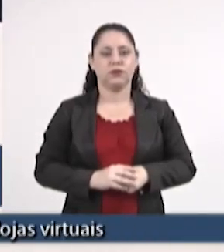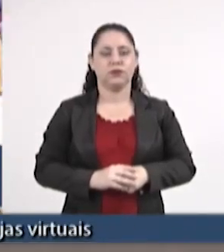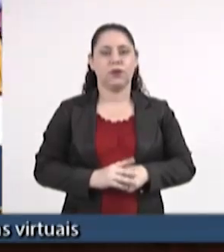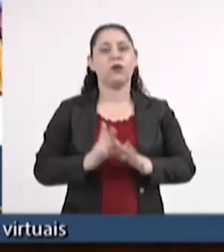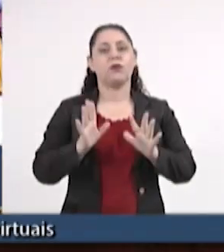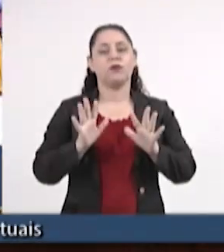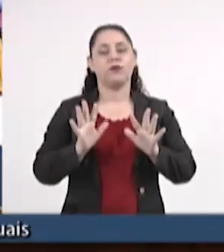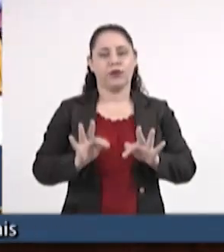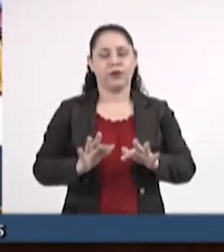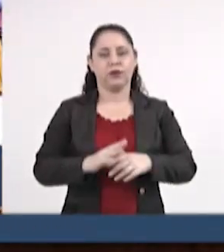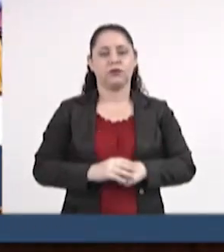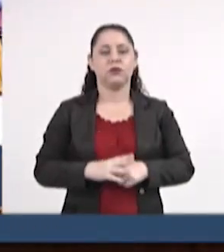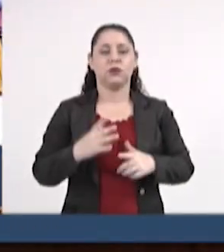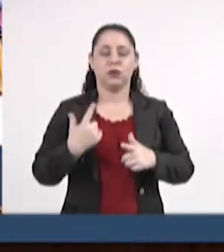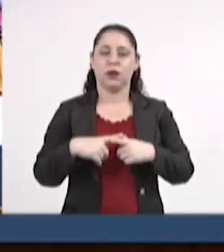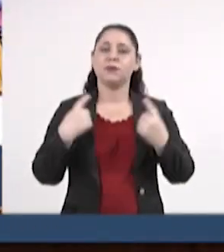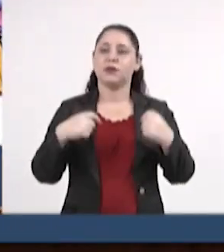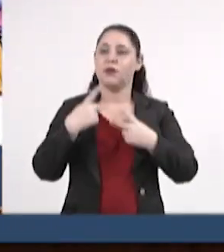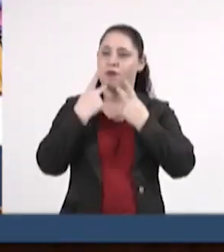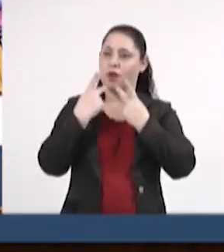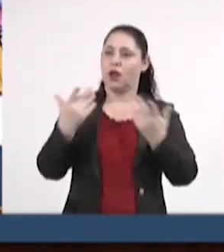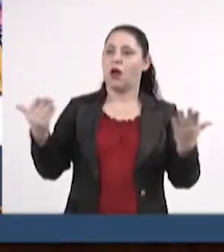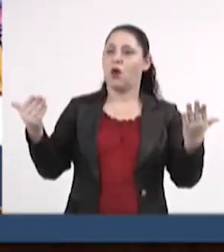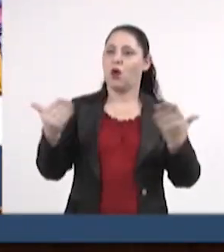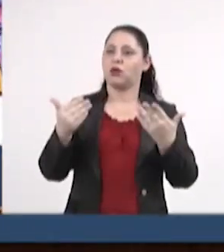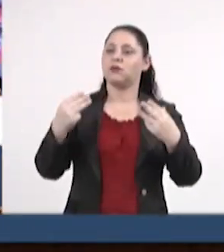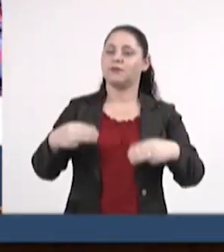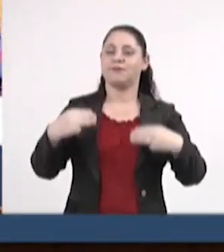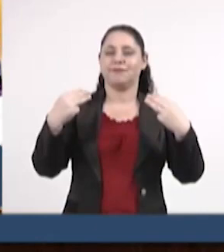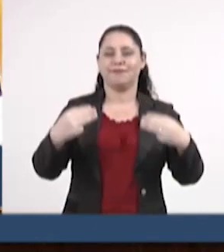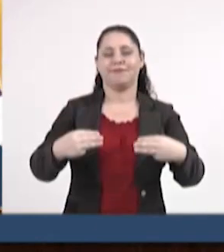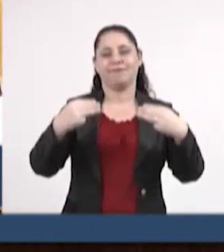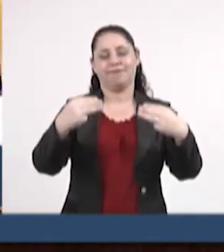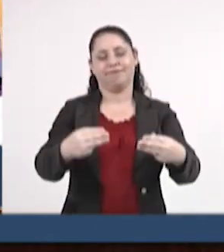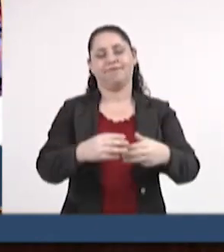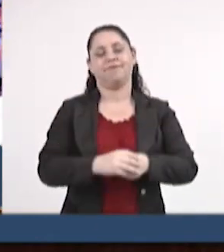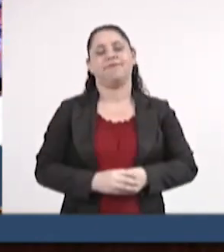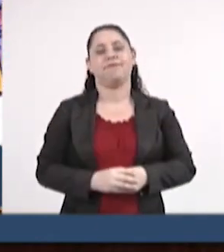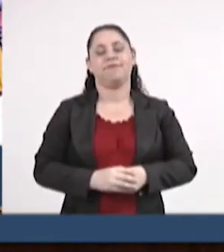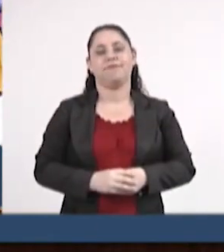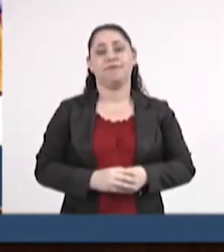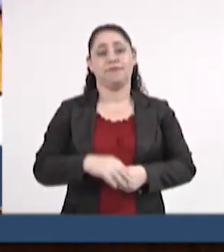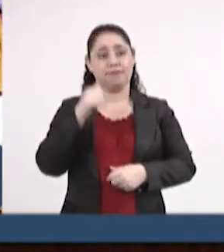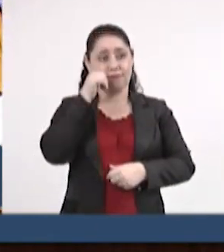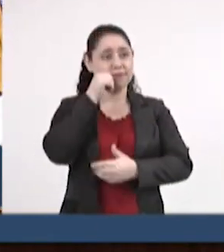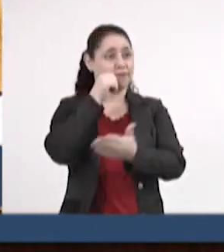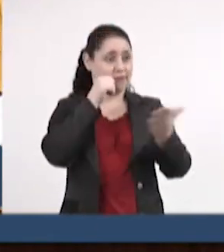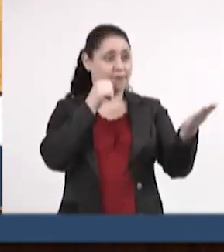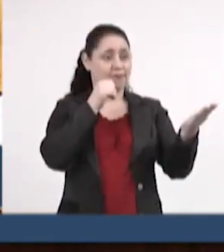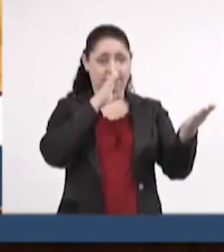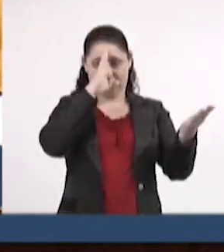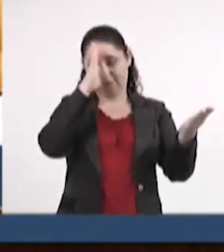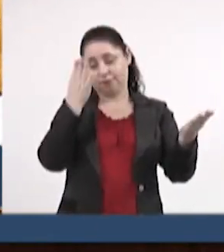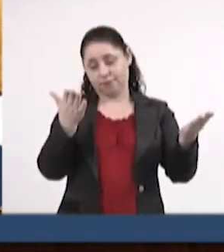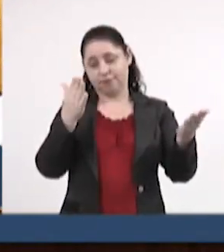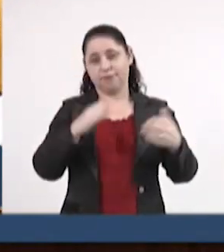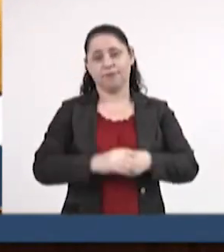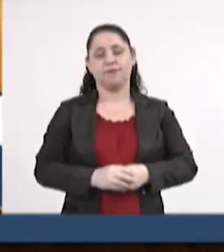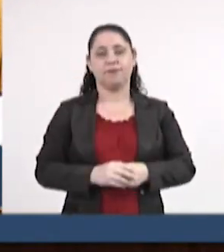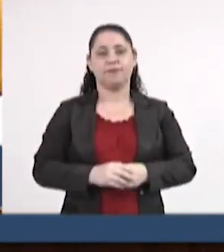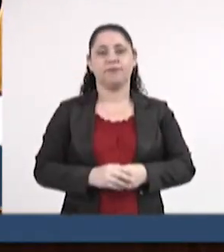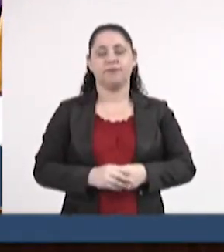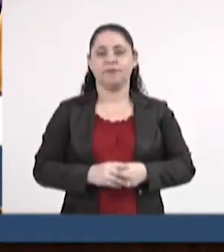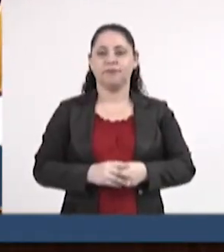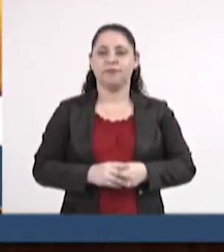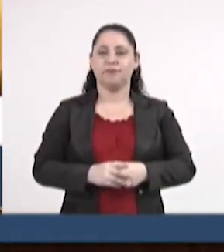Para finalizar, porque quem tem que falar aqui é a nossa ministra, né? E as mulheres principalmente. Eu